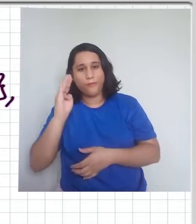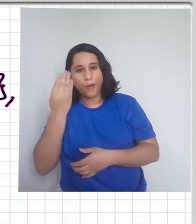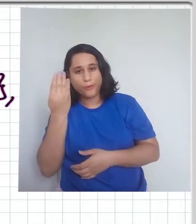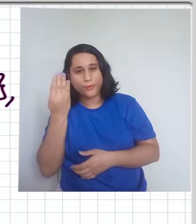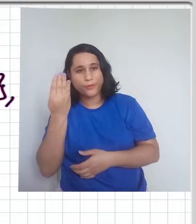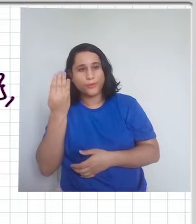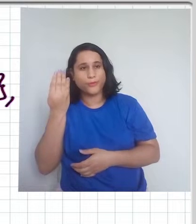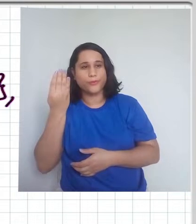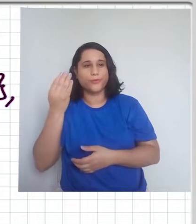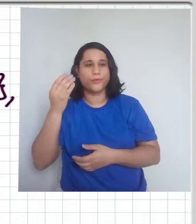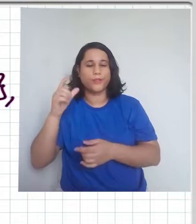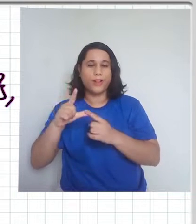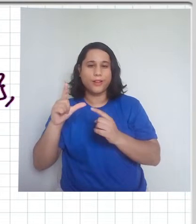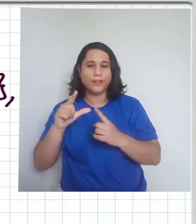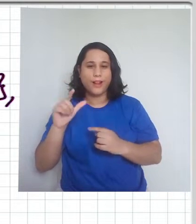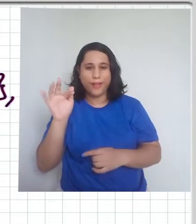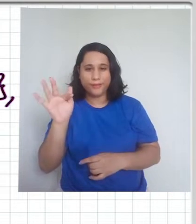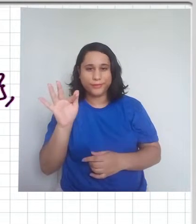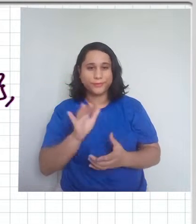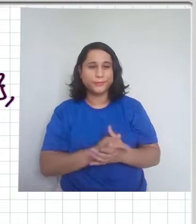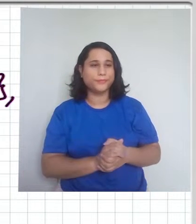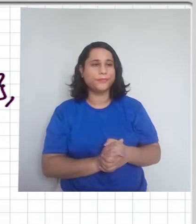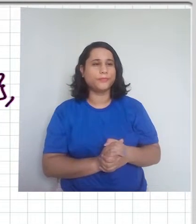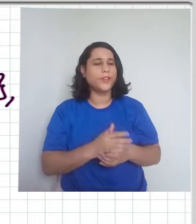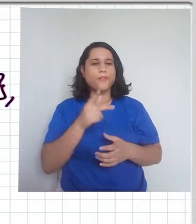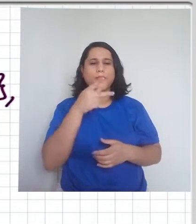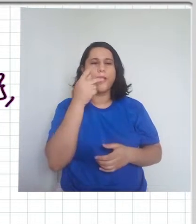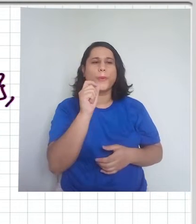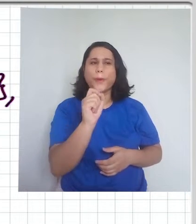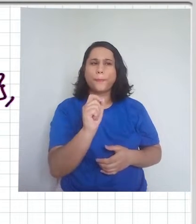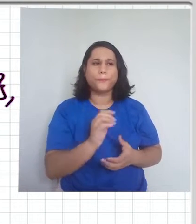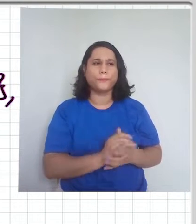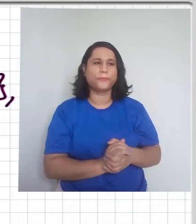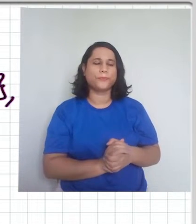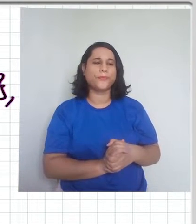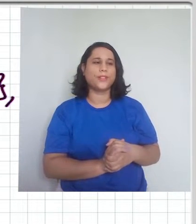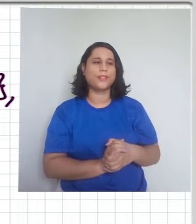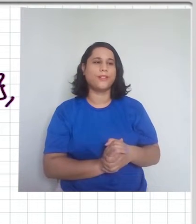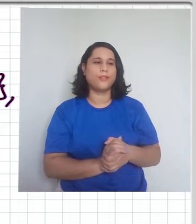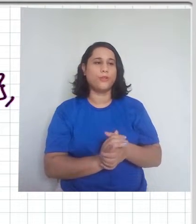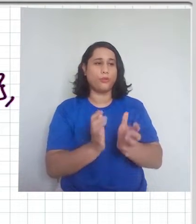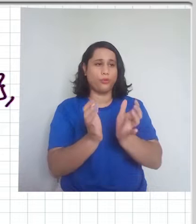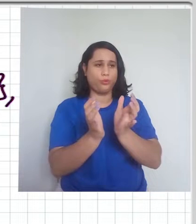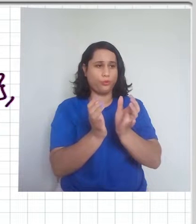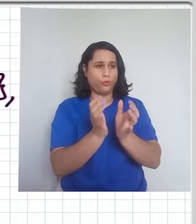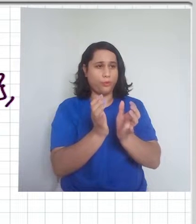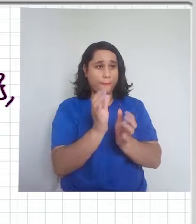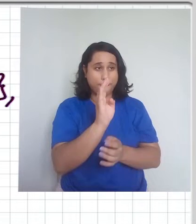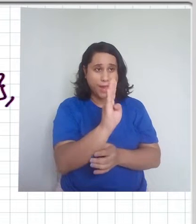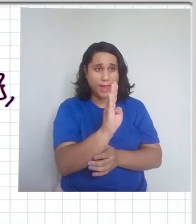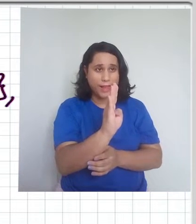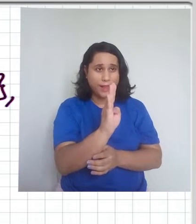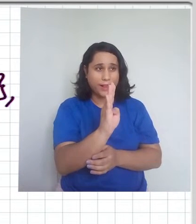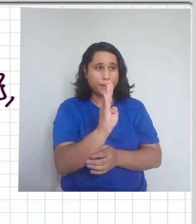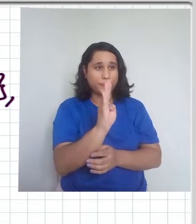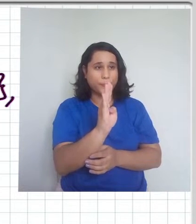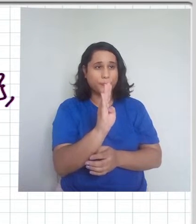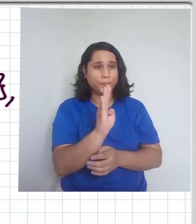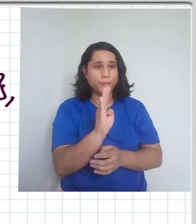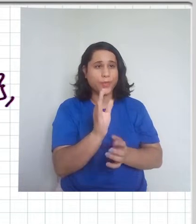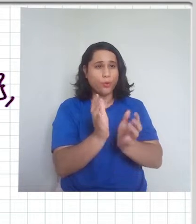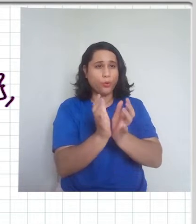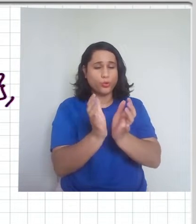falso. Ele diz o seguinte: B está contido em A. O que é que ele quer dizer